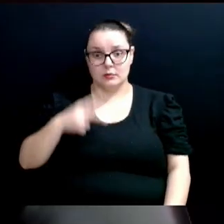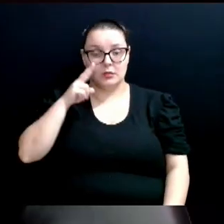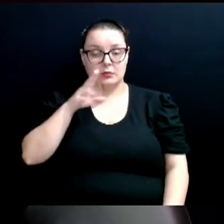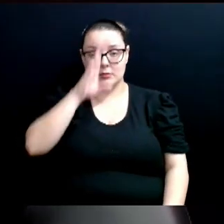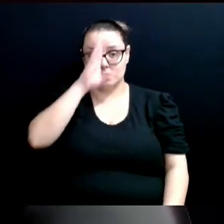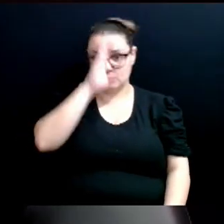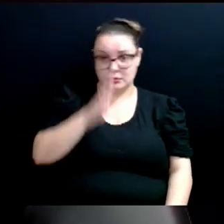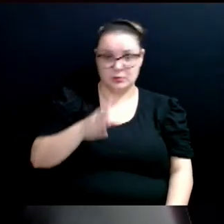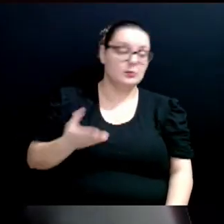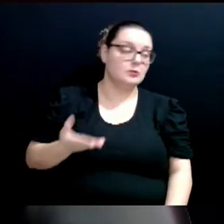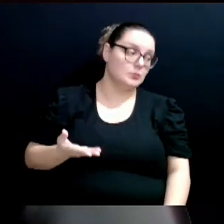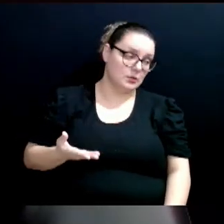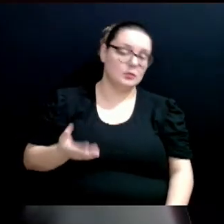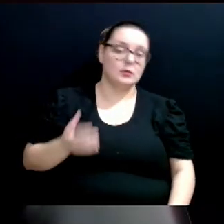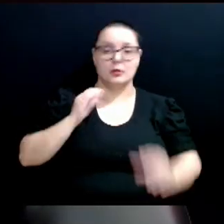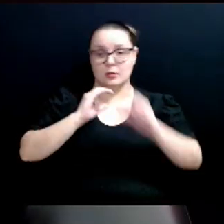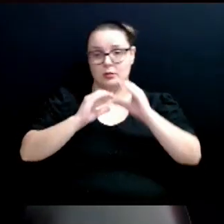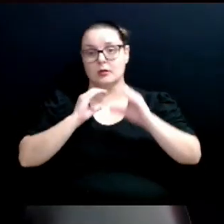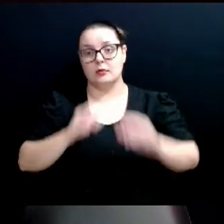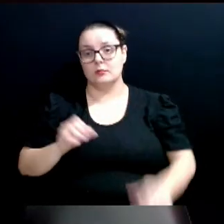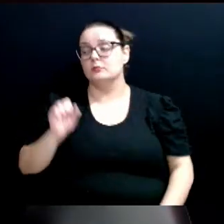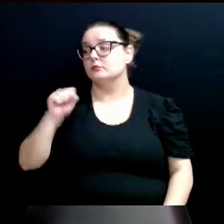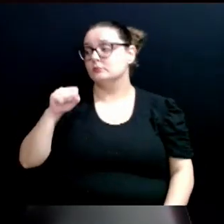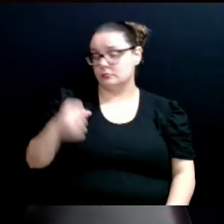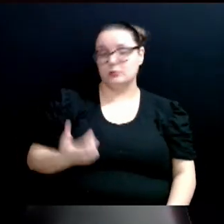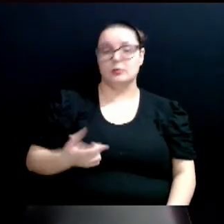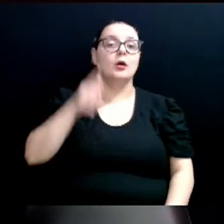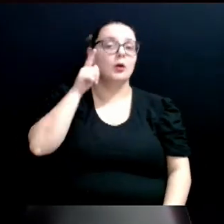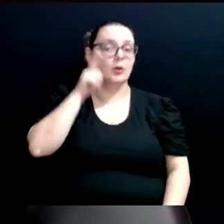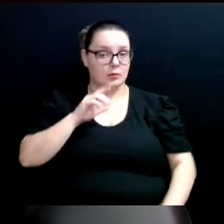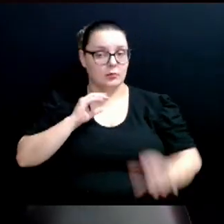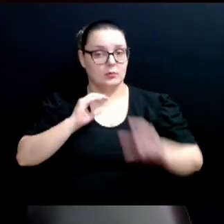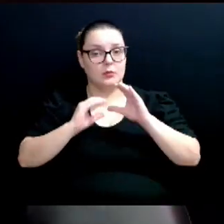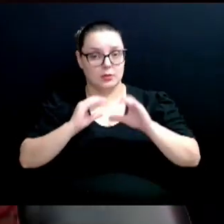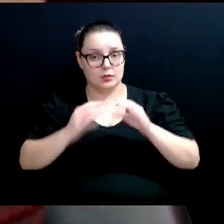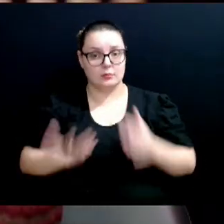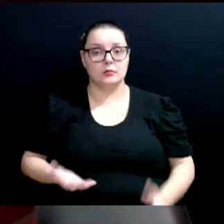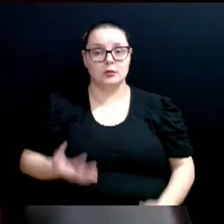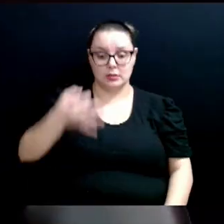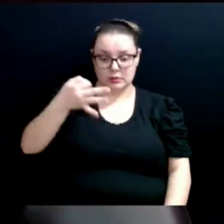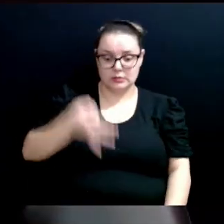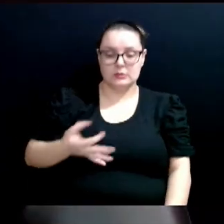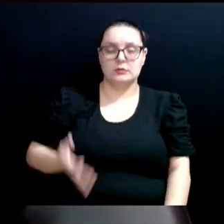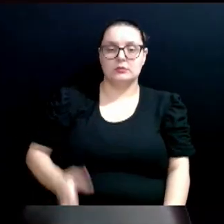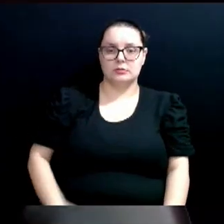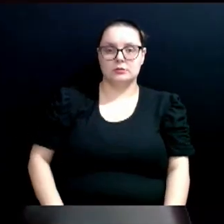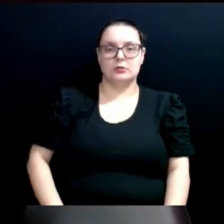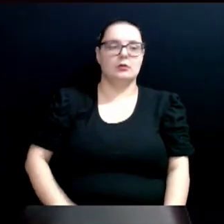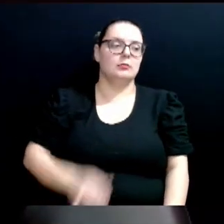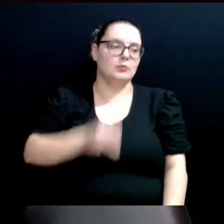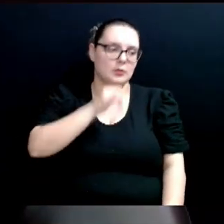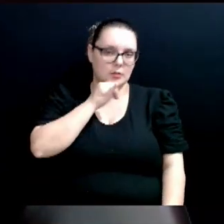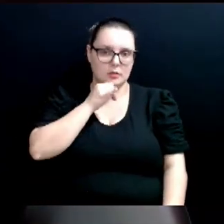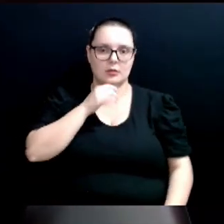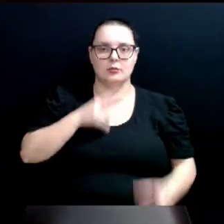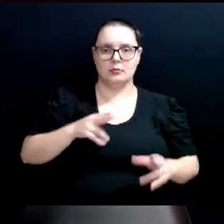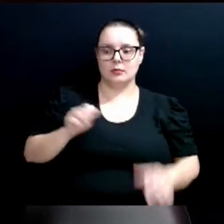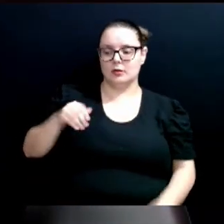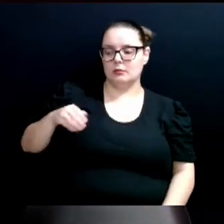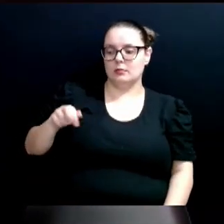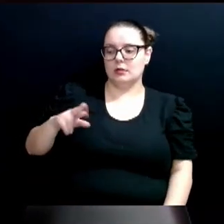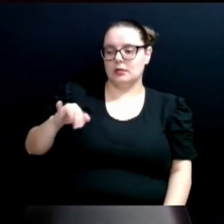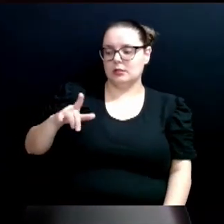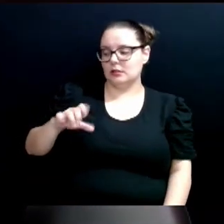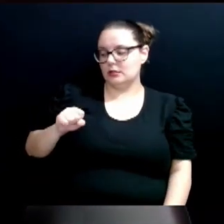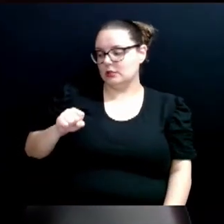a comunicação. Conseguir ter uma comunicação assertiva. Por exemplo, igual que a Marilis falou, né, sobre uma